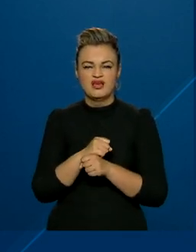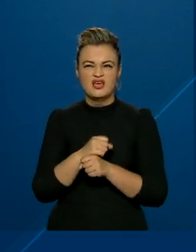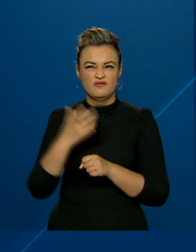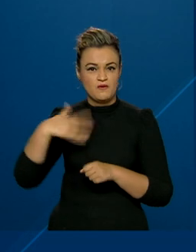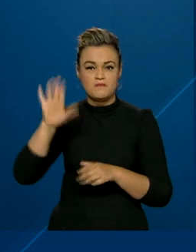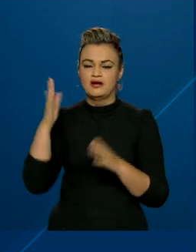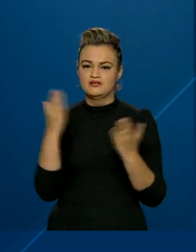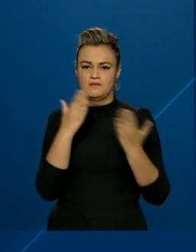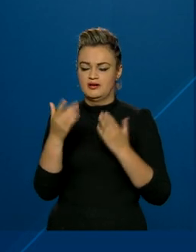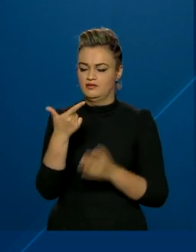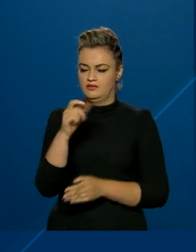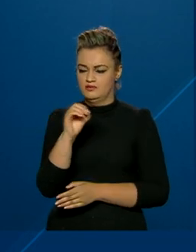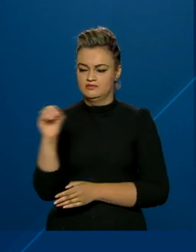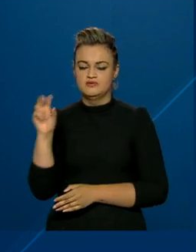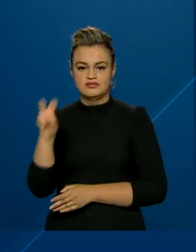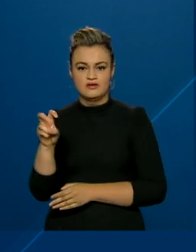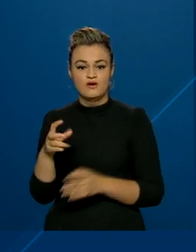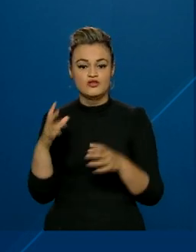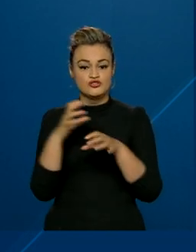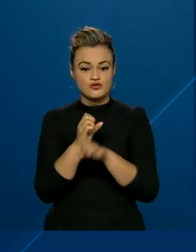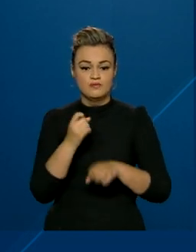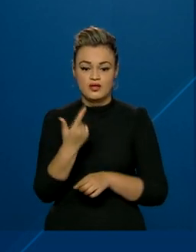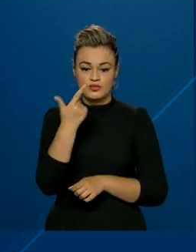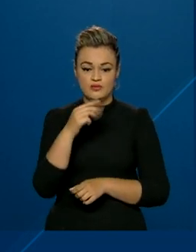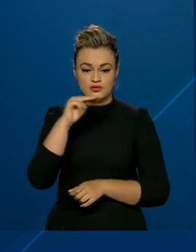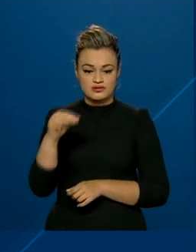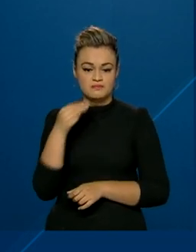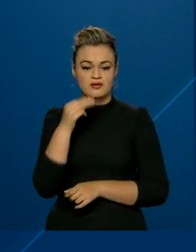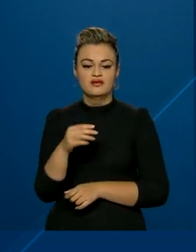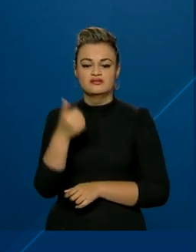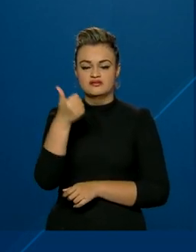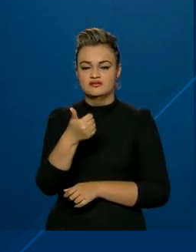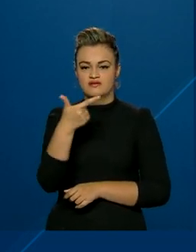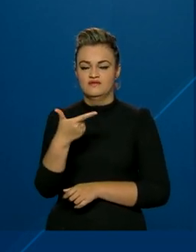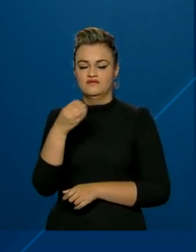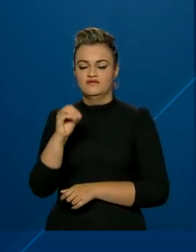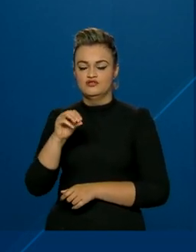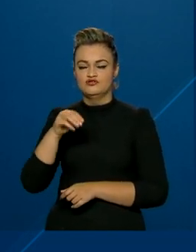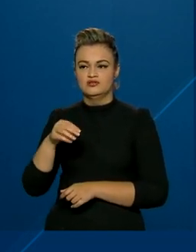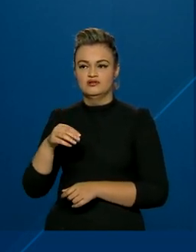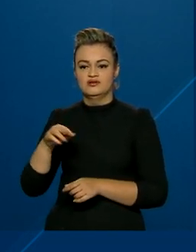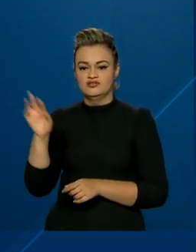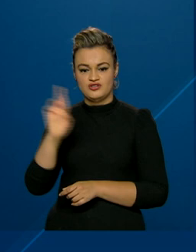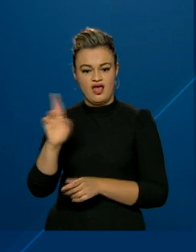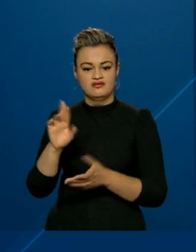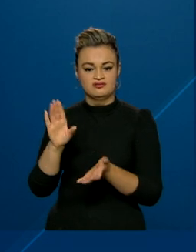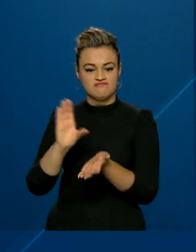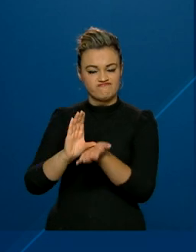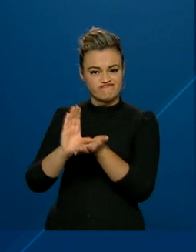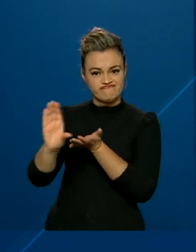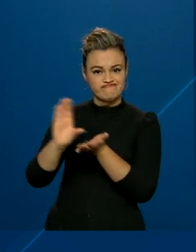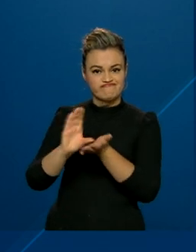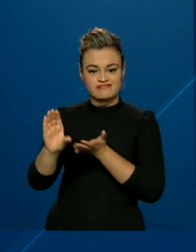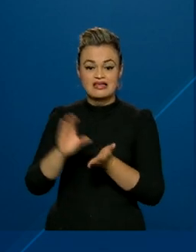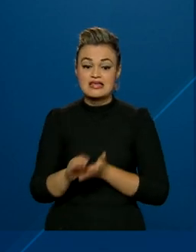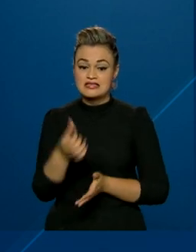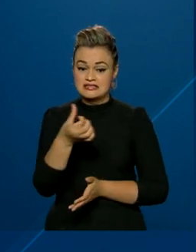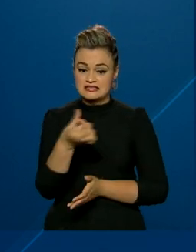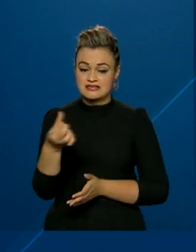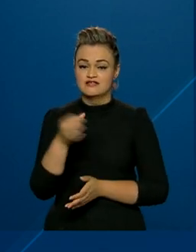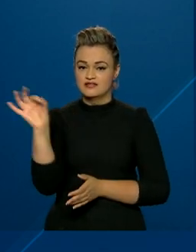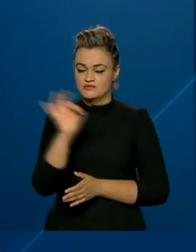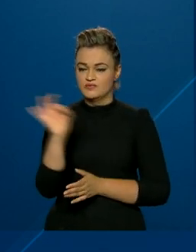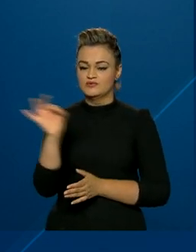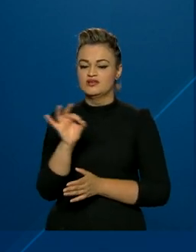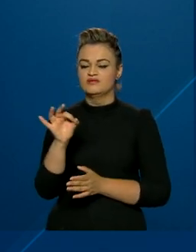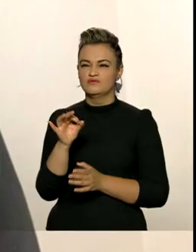2005 um total de Dois Bilhões a 20 milhões de reais investidos e sessenta e Seis por cento são